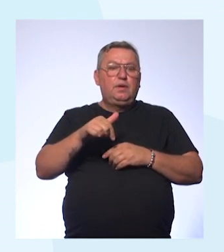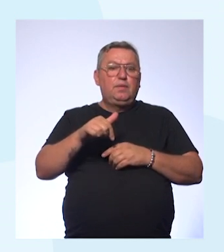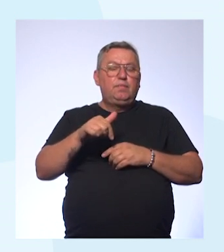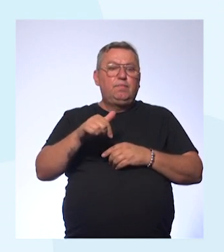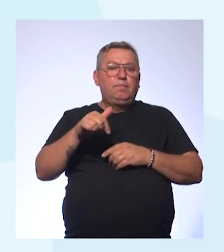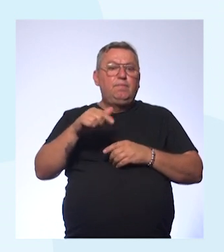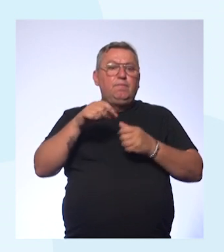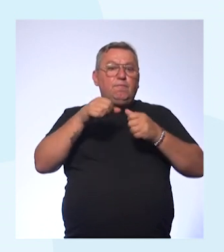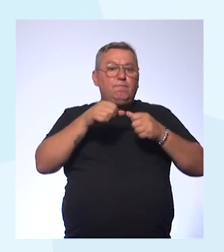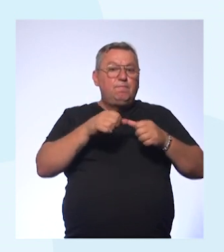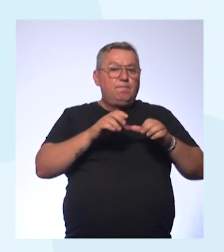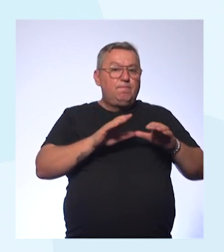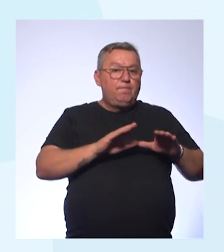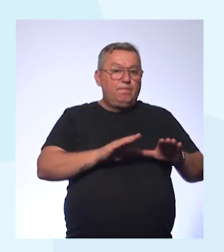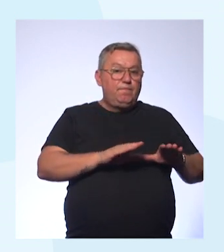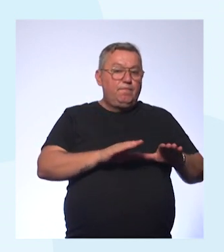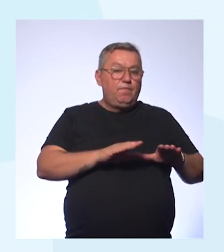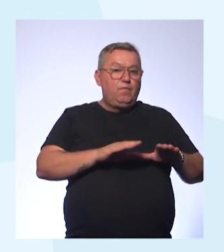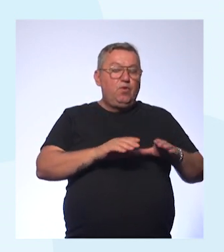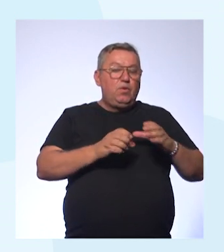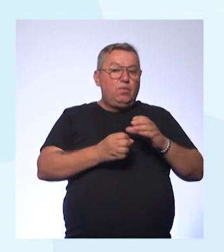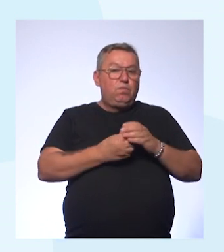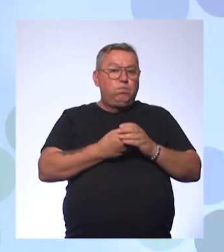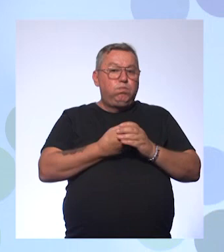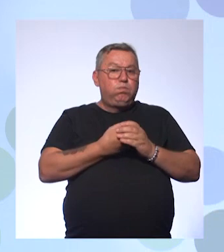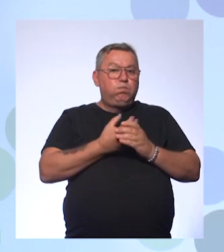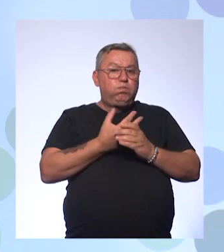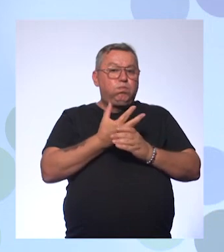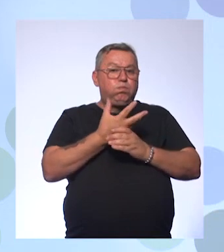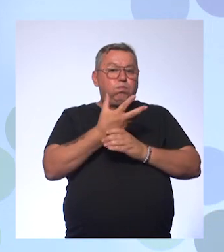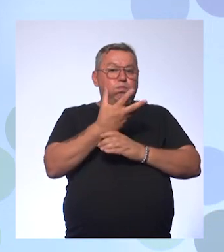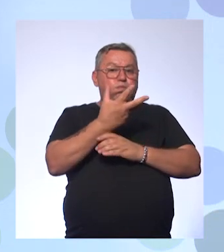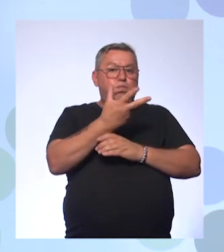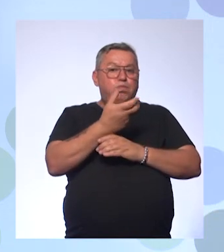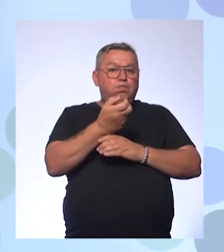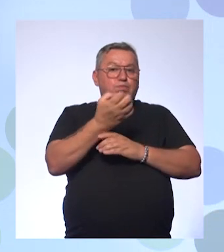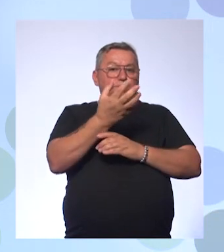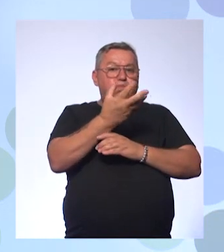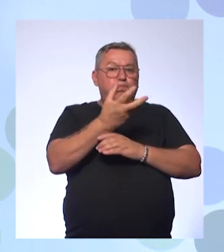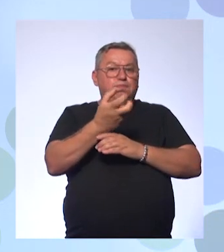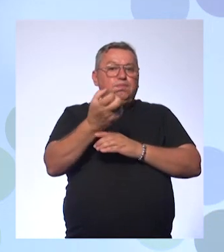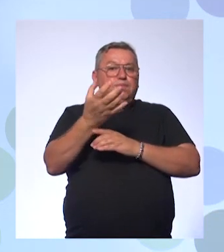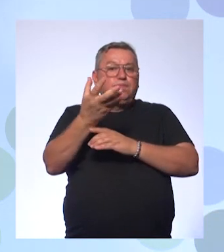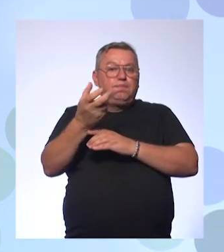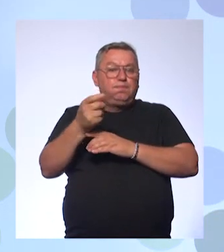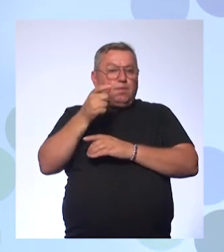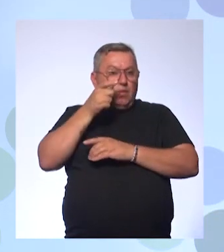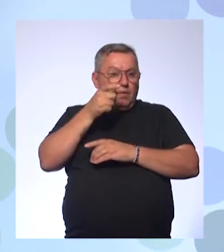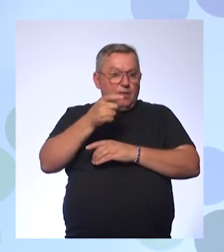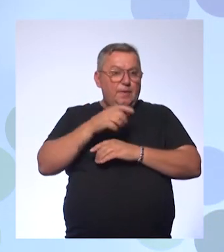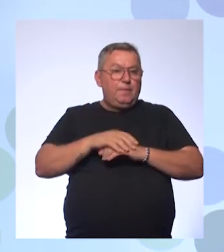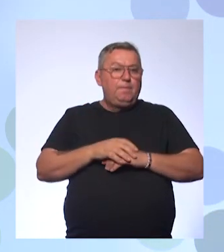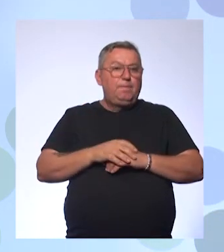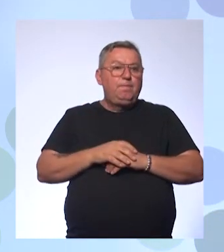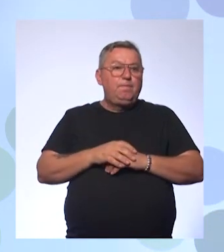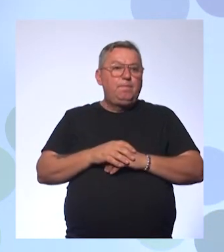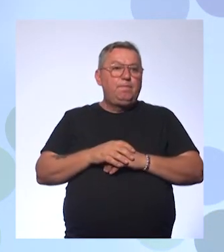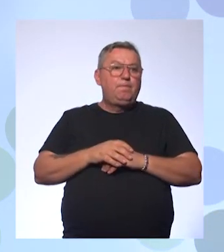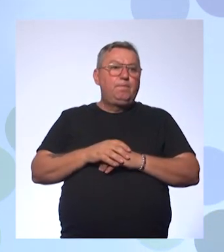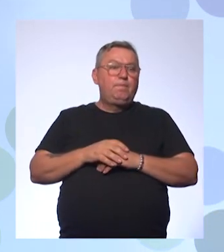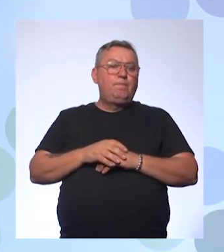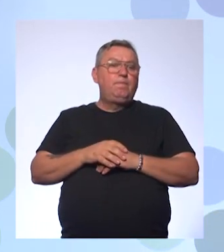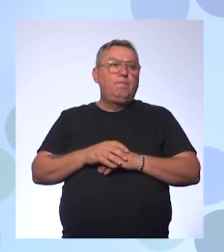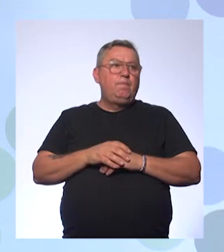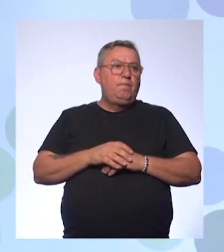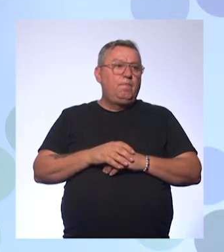esse indivíduo se fixa e forma essa esponja, como a gente consegue observar. E